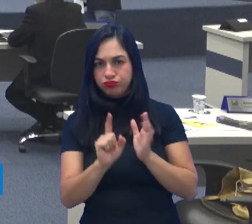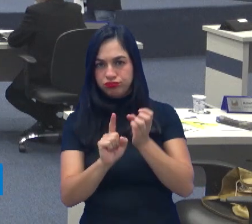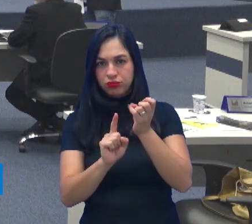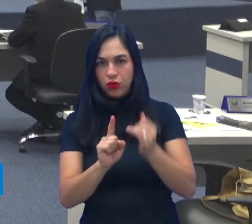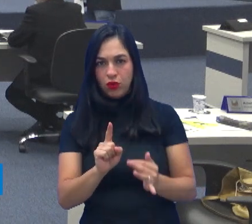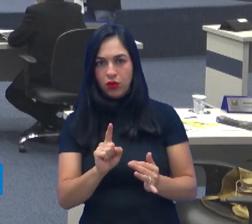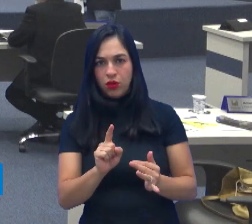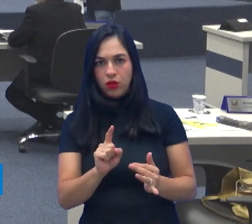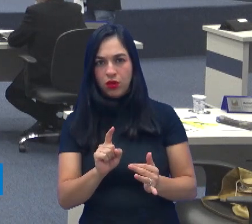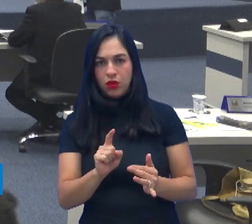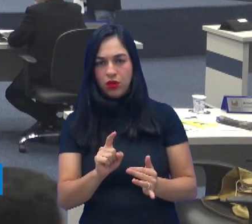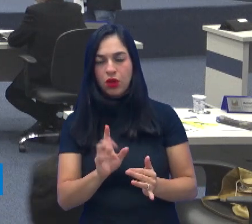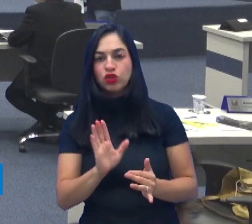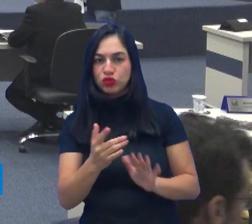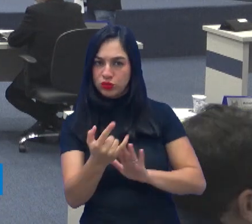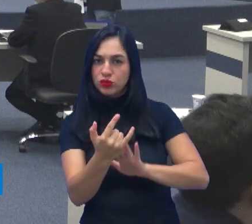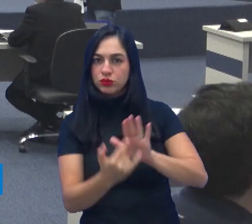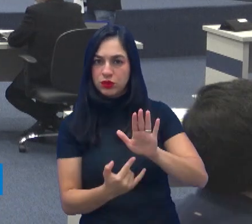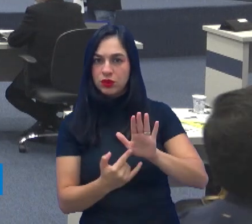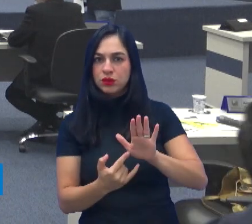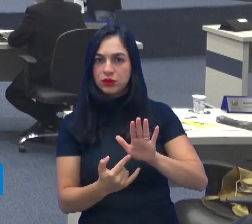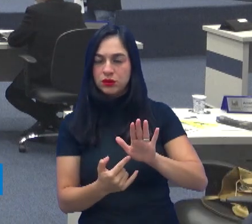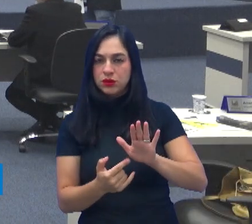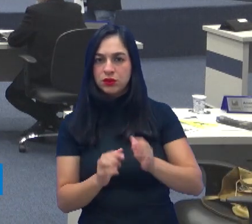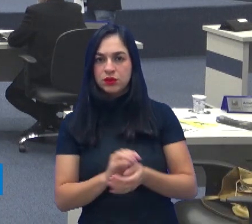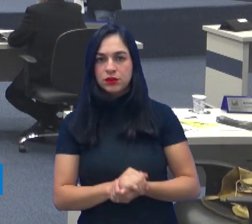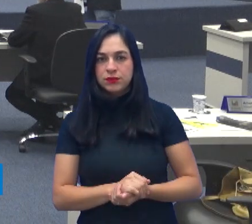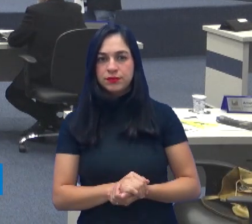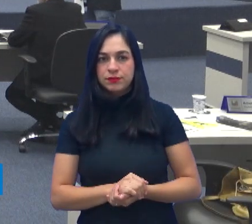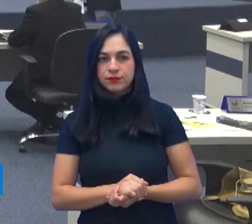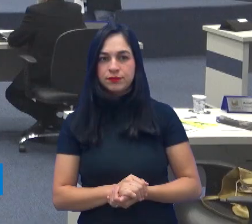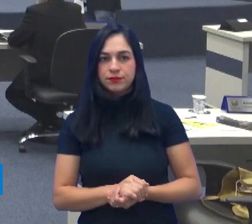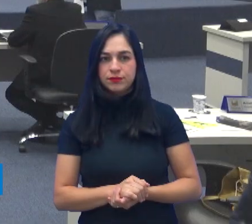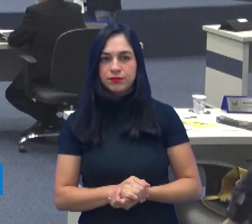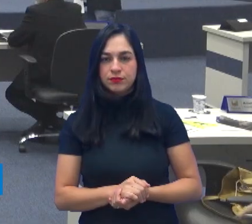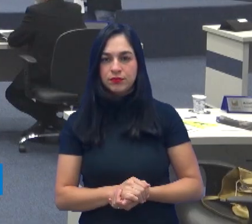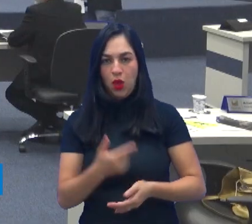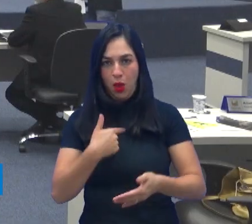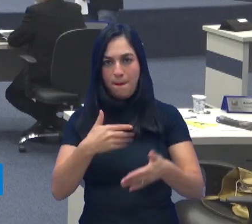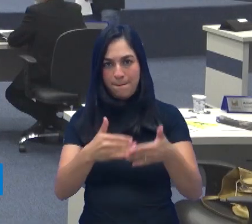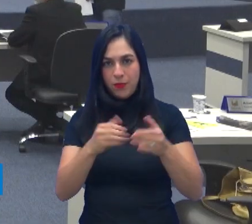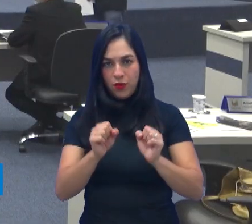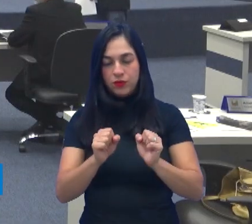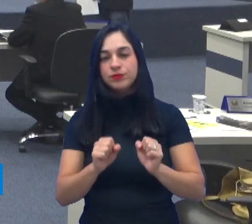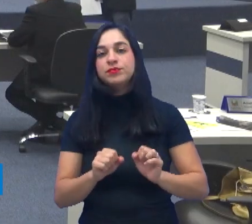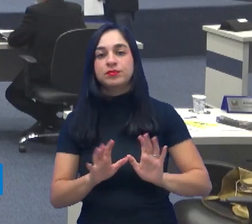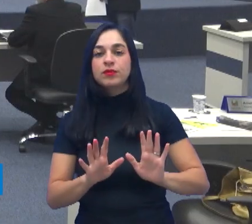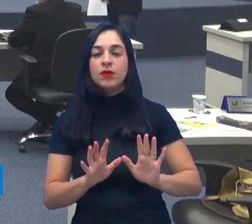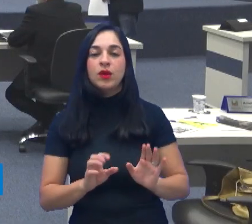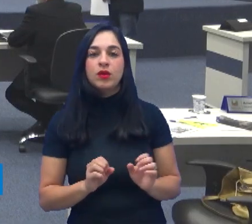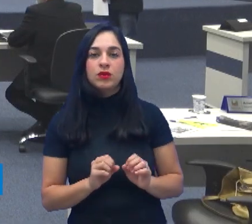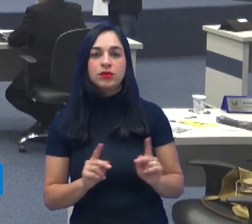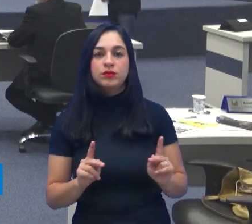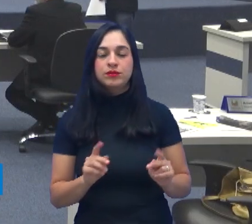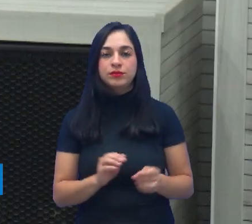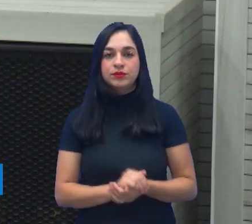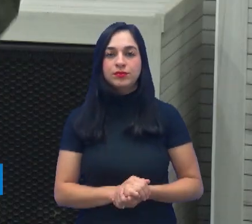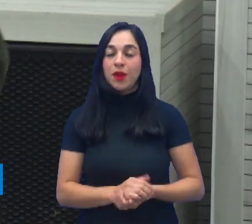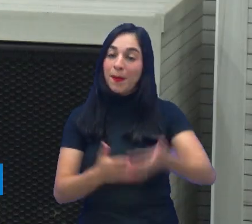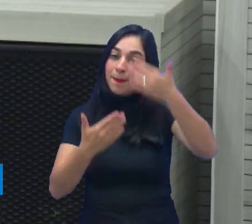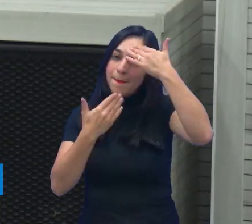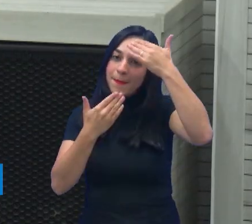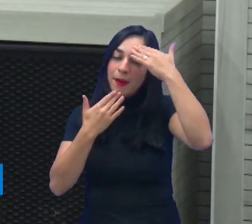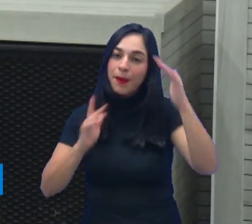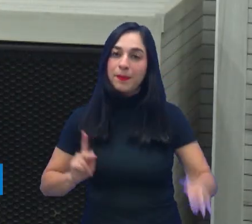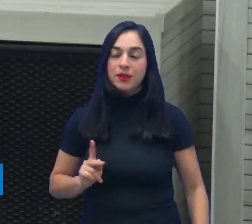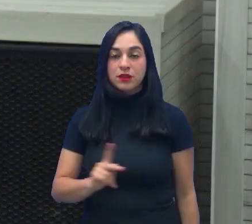Não, eu fiz encaminhamento e uma justificativa, não fiz questão de ordem. Posso falar? Rapidamente aqui, Questão de ordem, vereador. Obrigado, presidente.